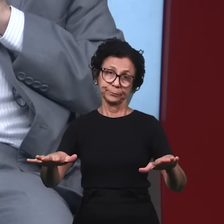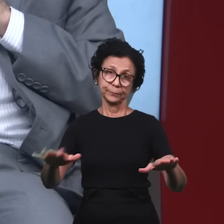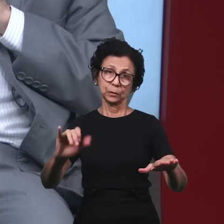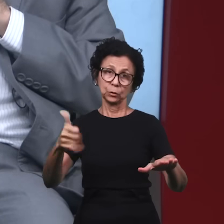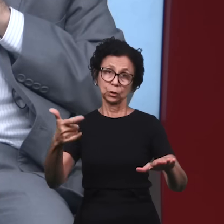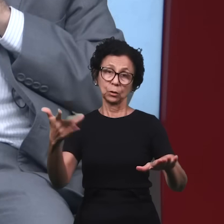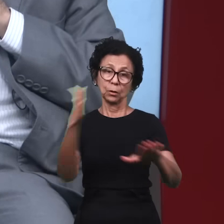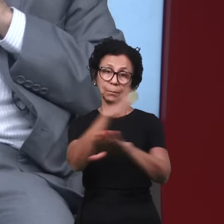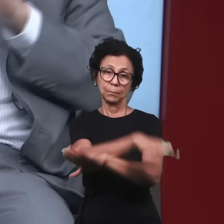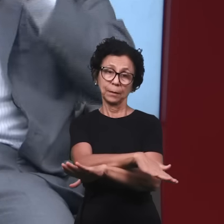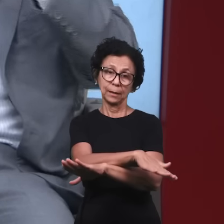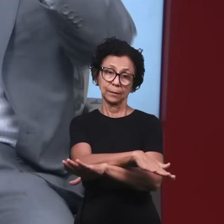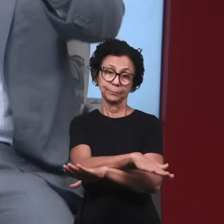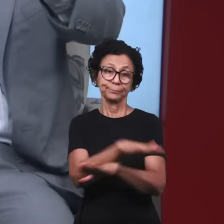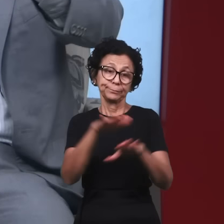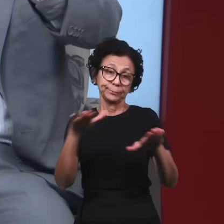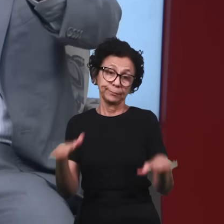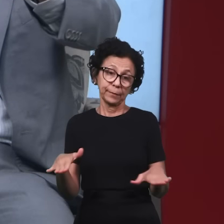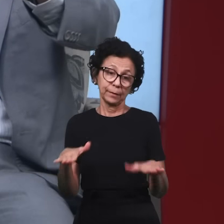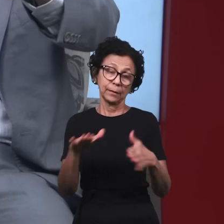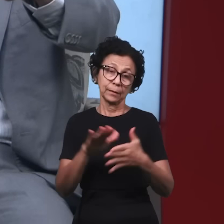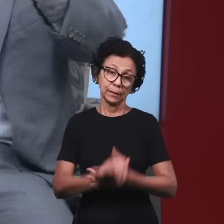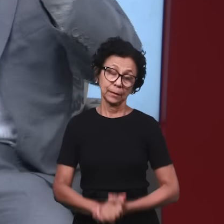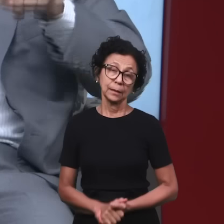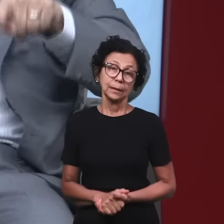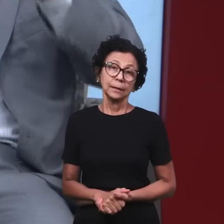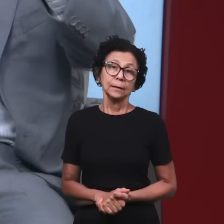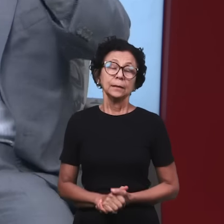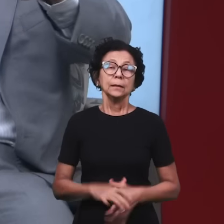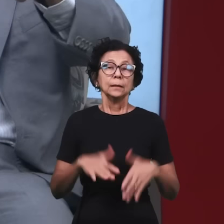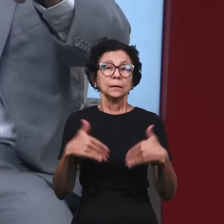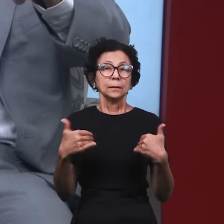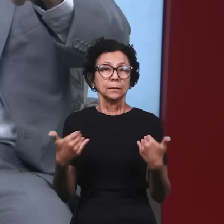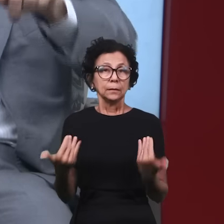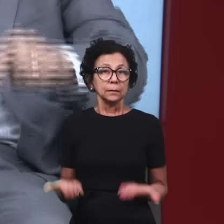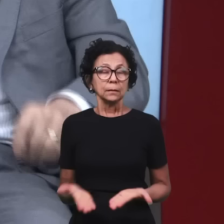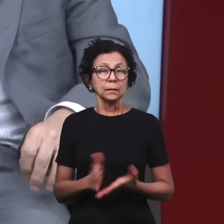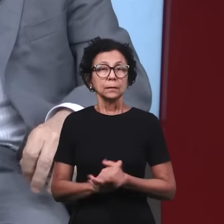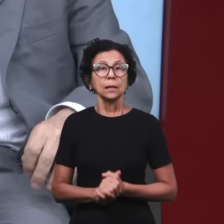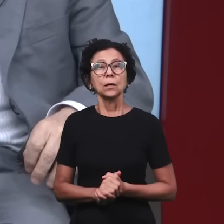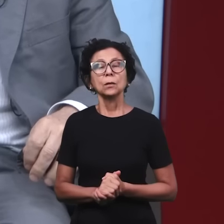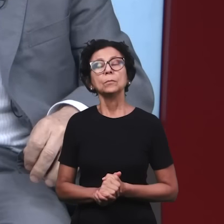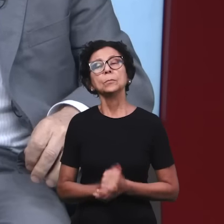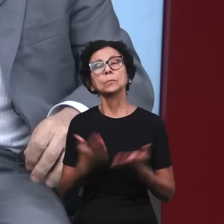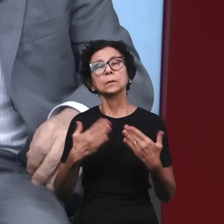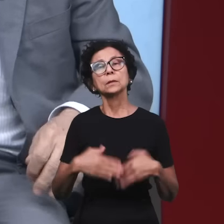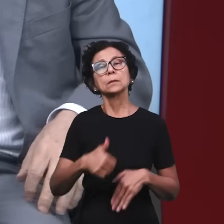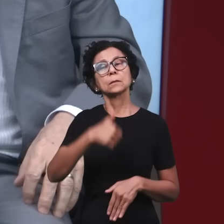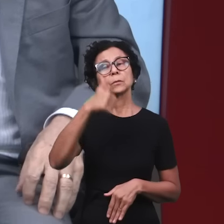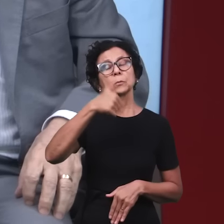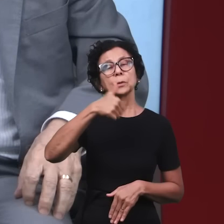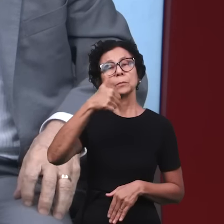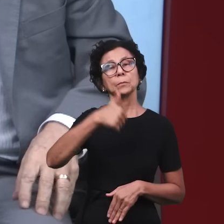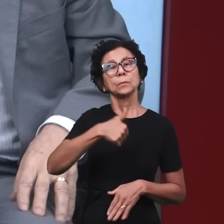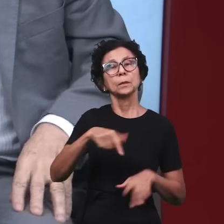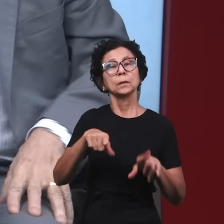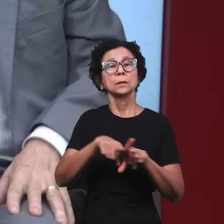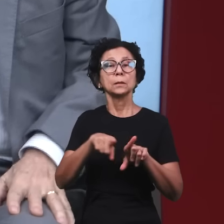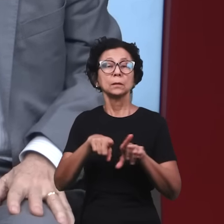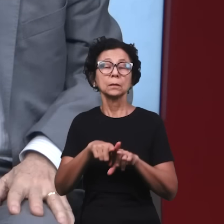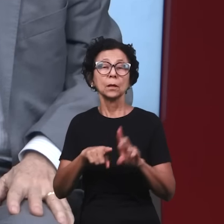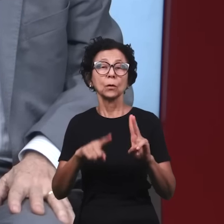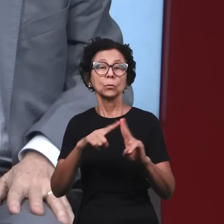primogênitos naturais, assim serão os seus filhos Manassés e Efraim, segundo critérios